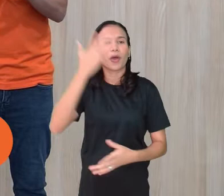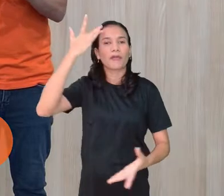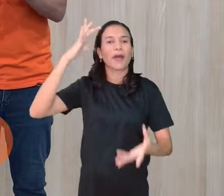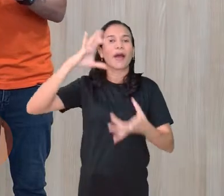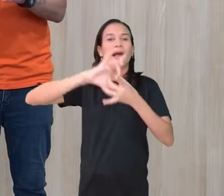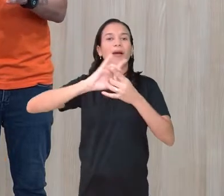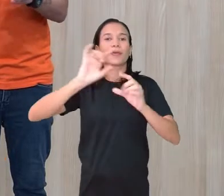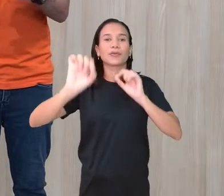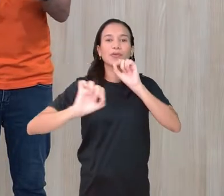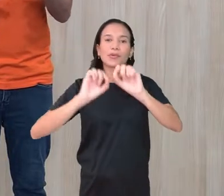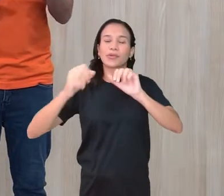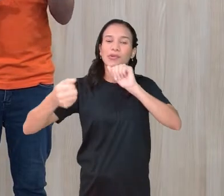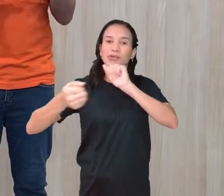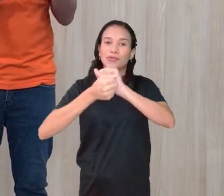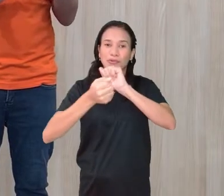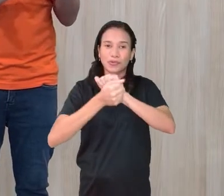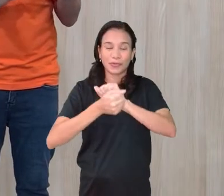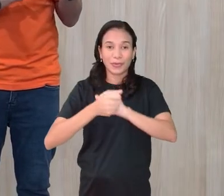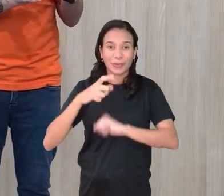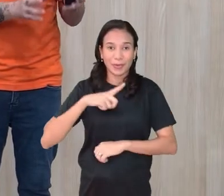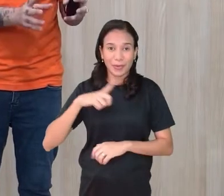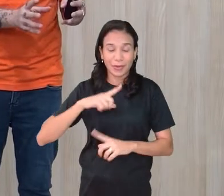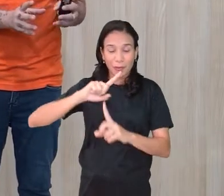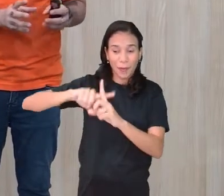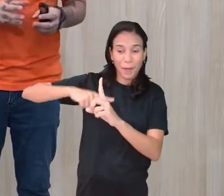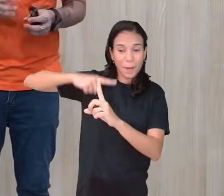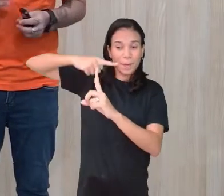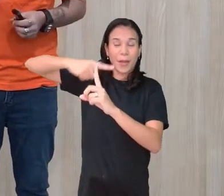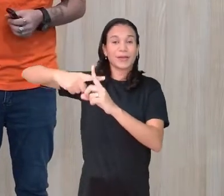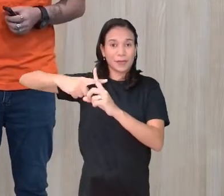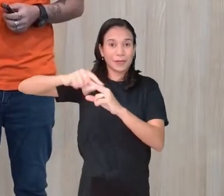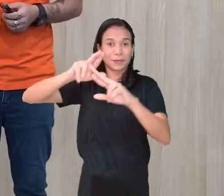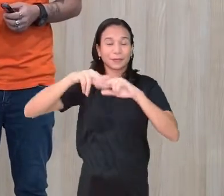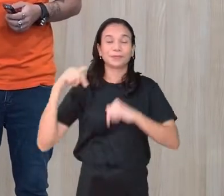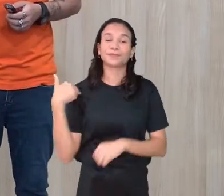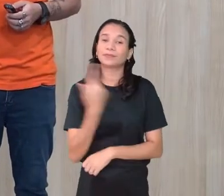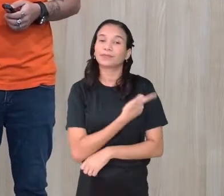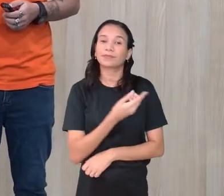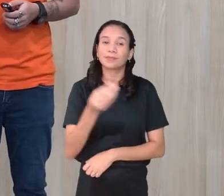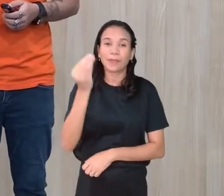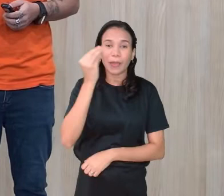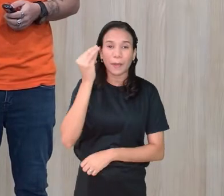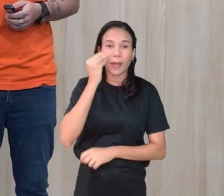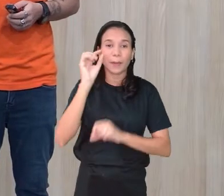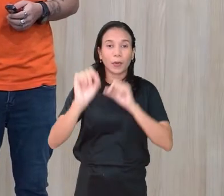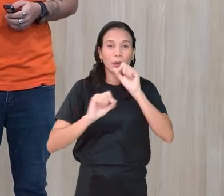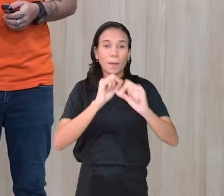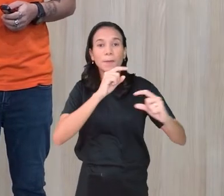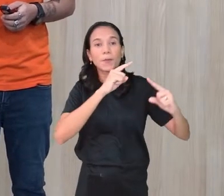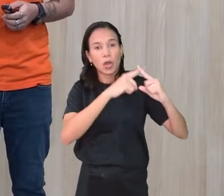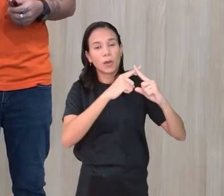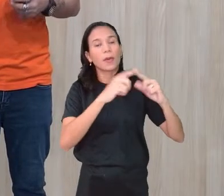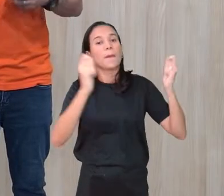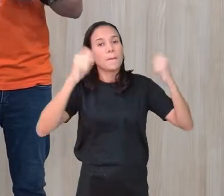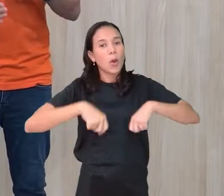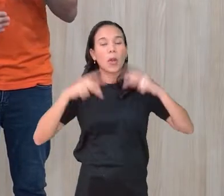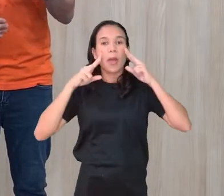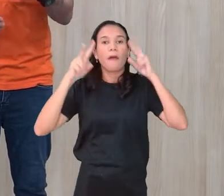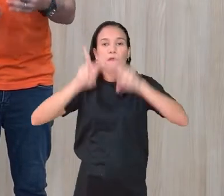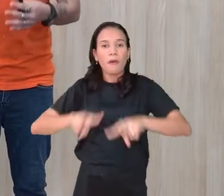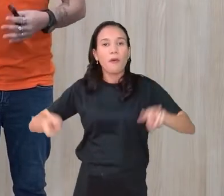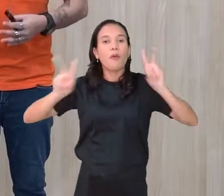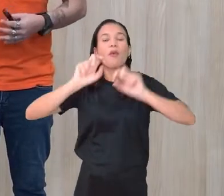essa multiplicação com a operação de adição. Ou seja, a gente vai ver que a multiplicação ela pode ser vista